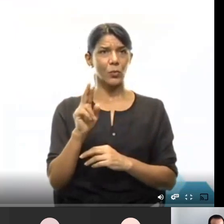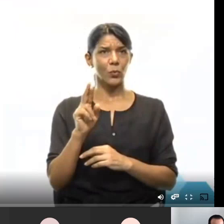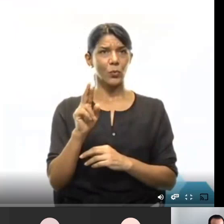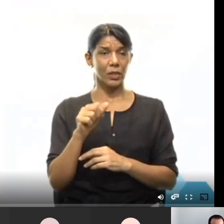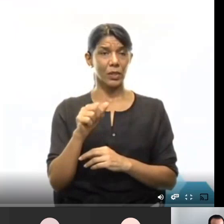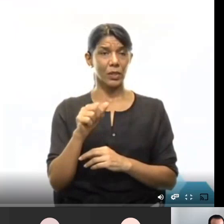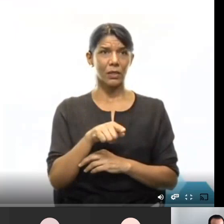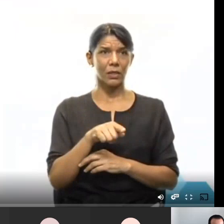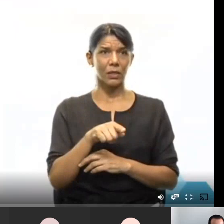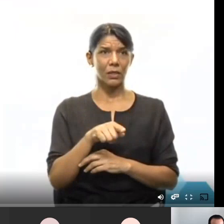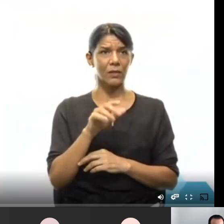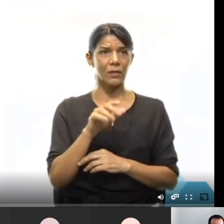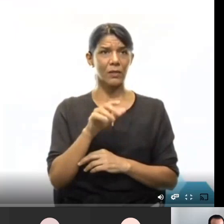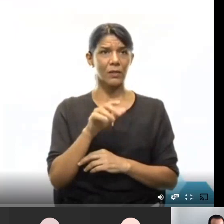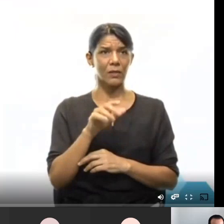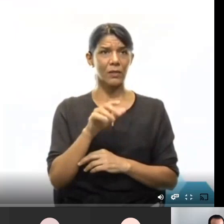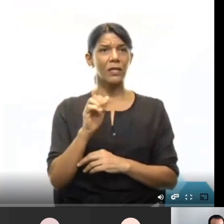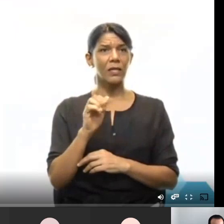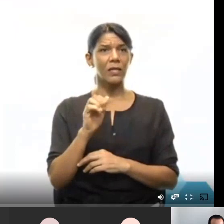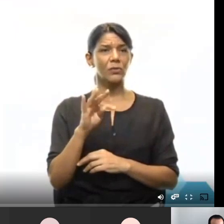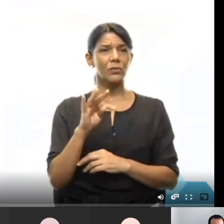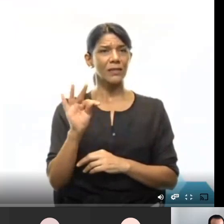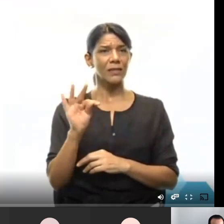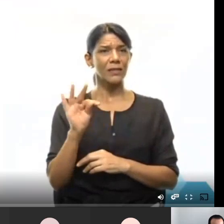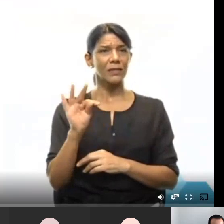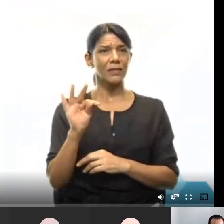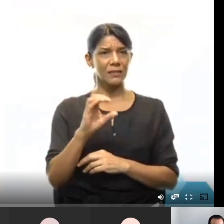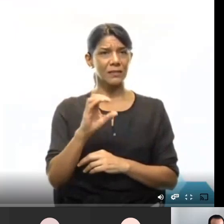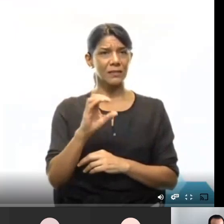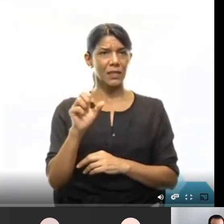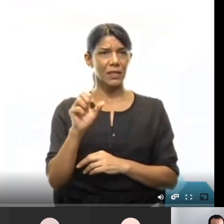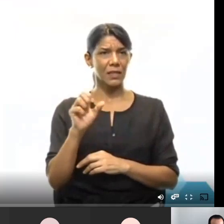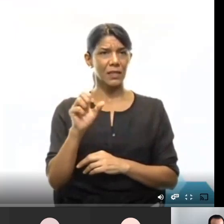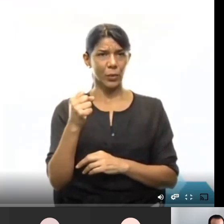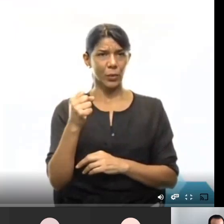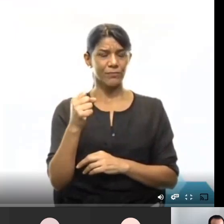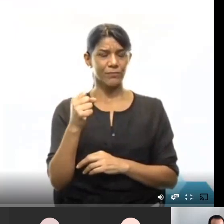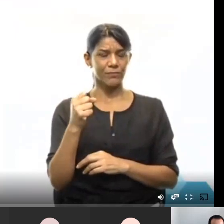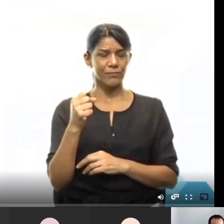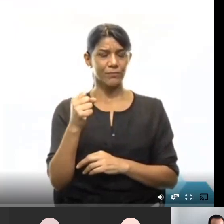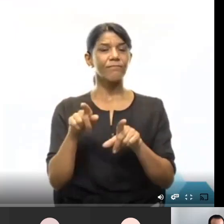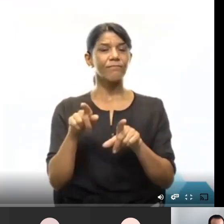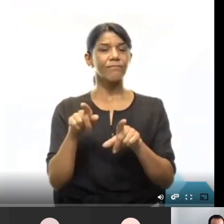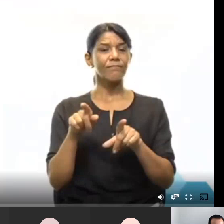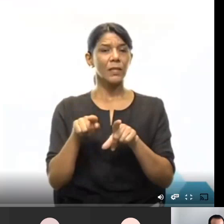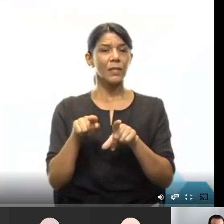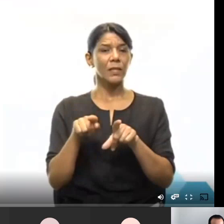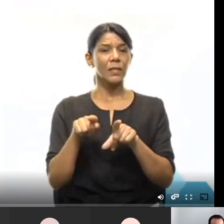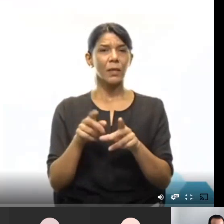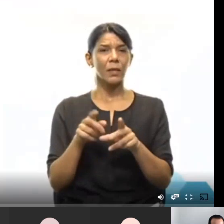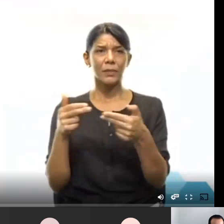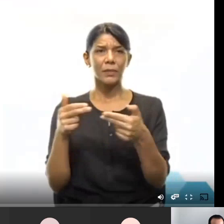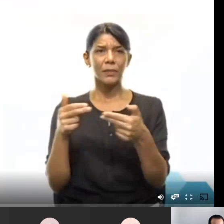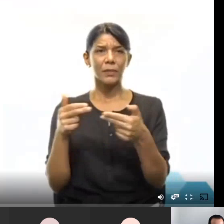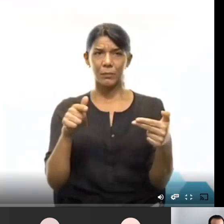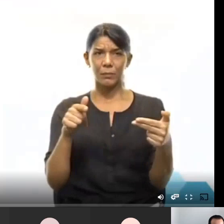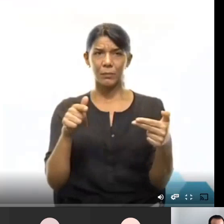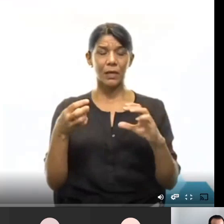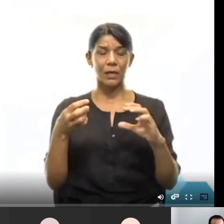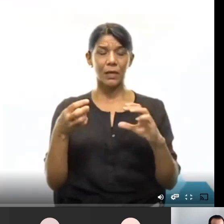aqueles linfócitos T CD8 positivos, que também reconhecem as